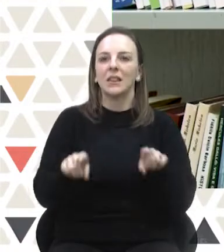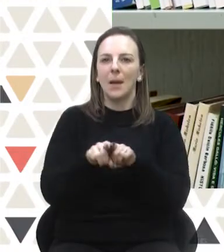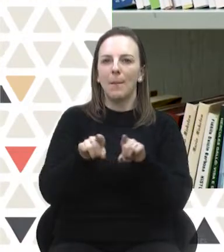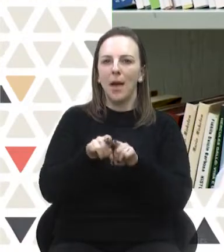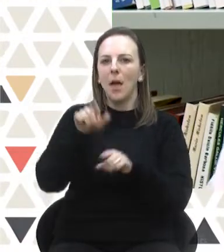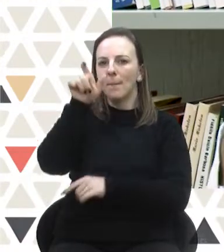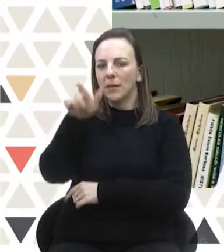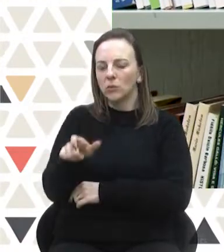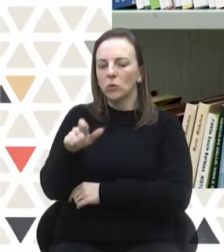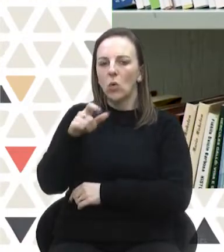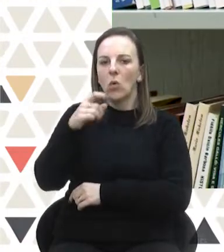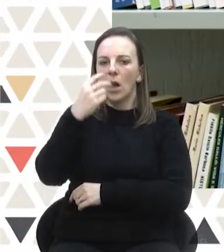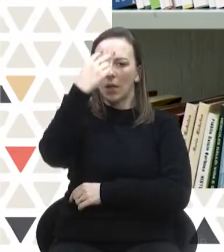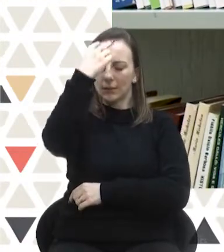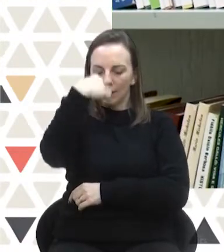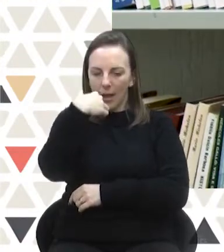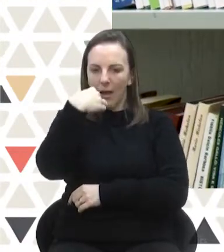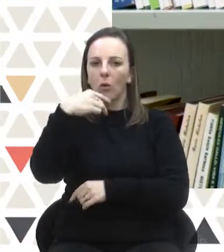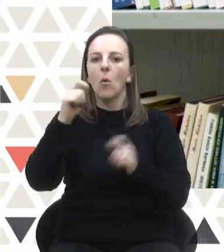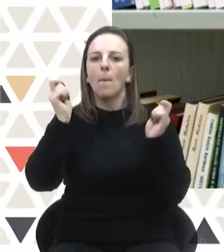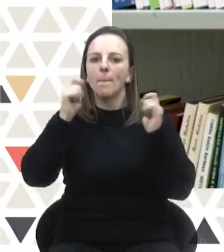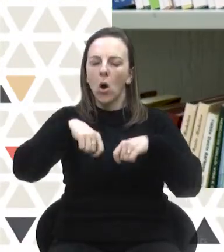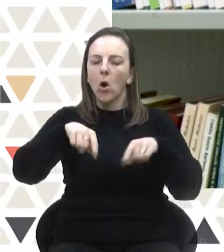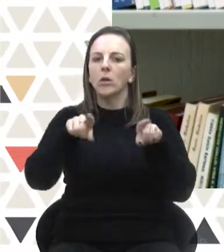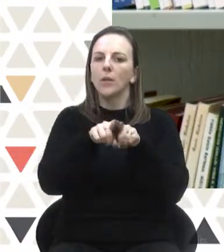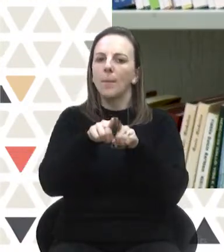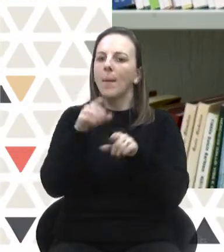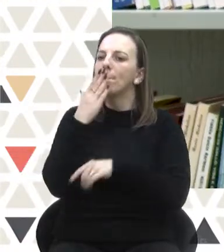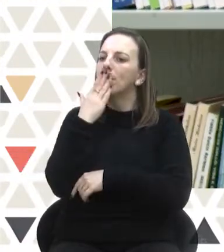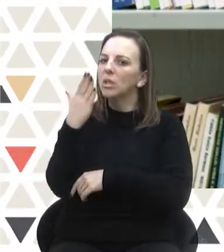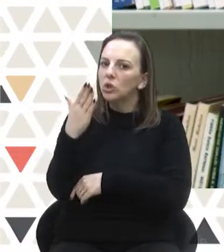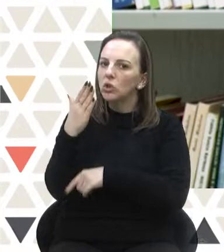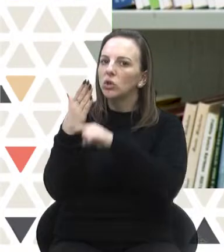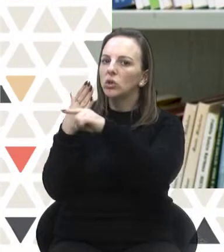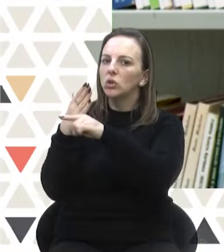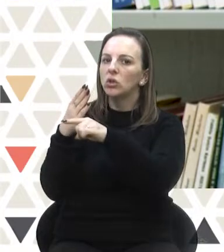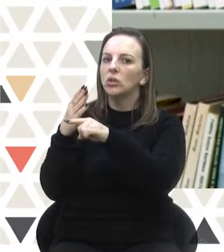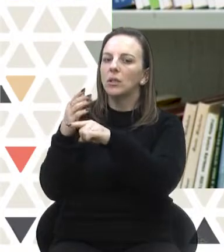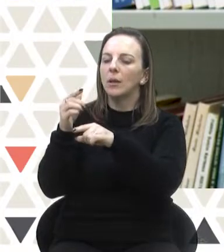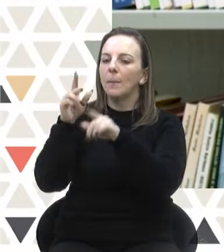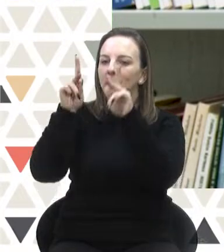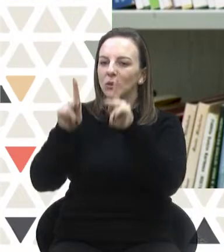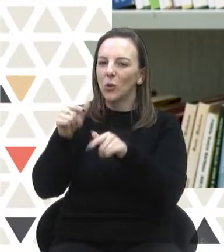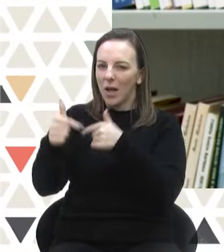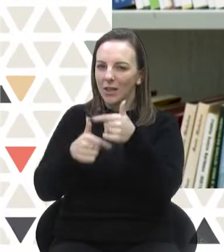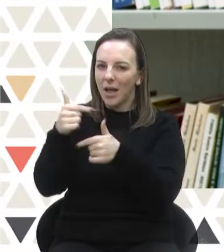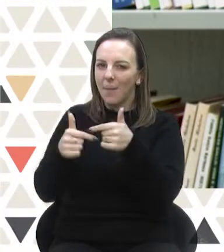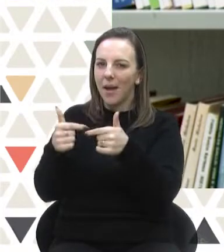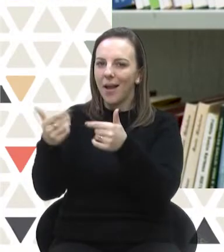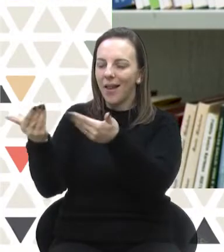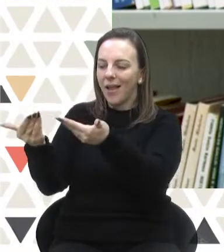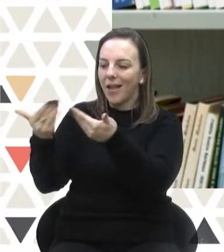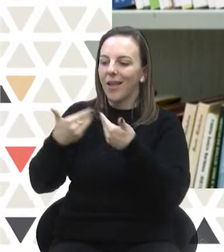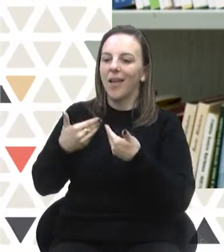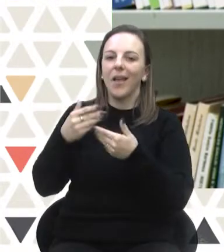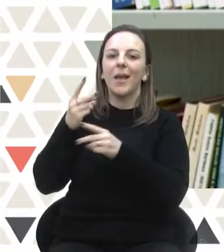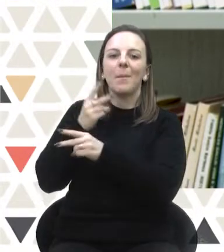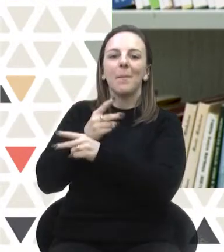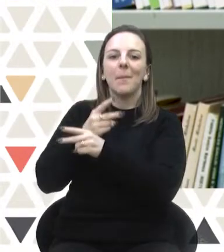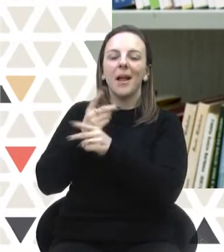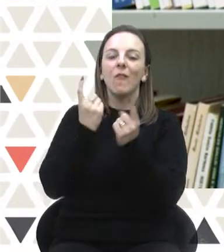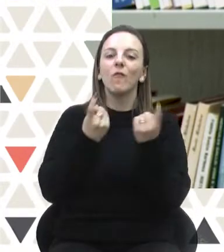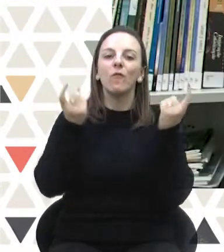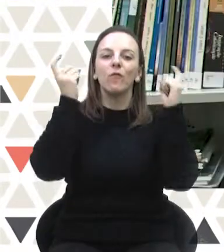disso, o eleitor cego, ele também pode solicitar ao mesário a disponibilização de um